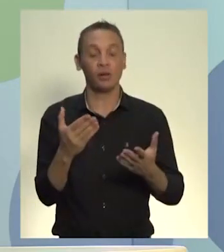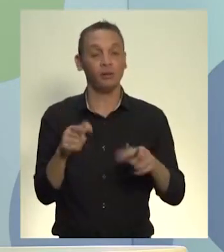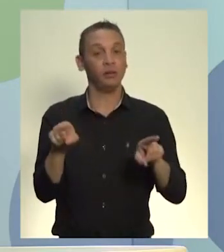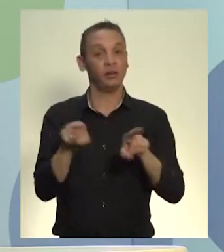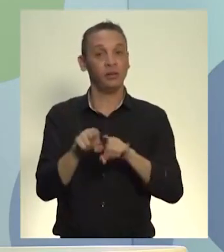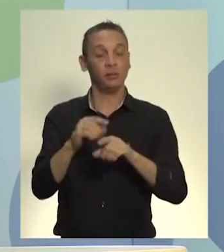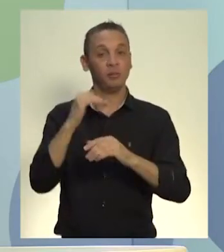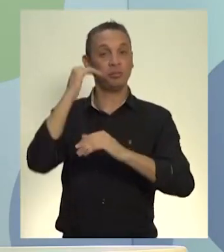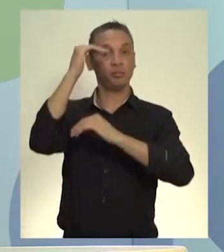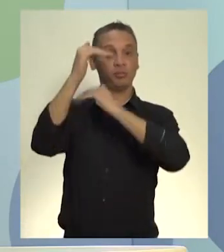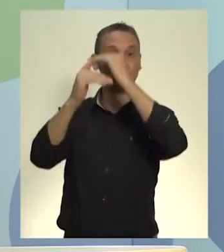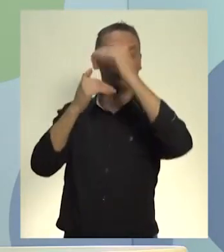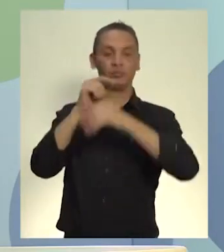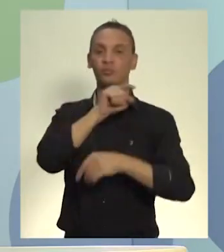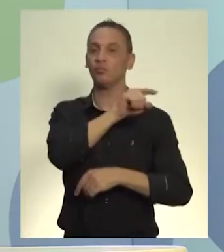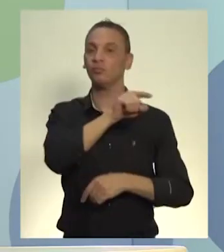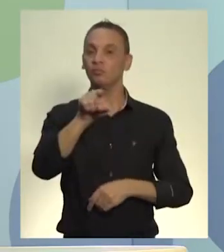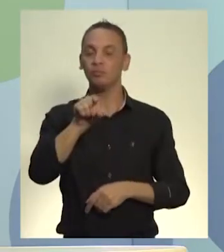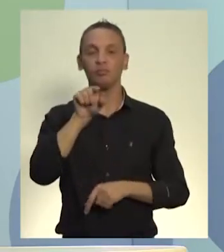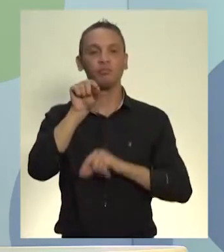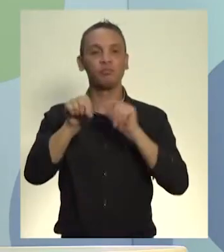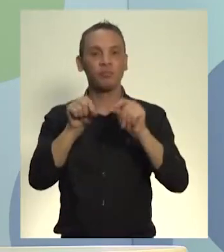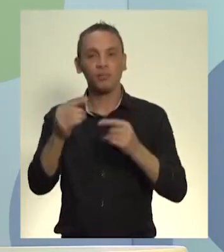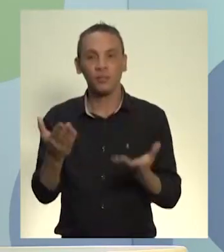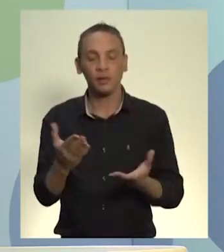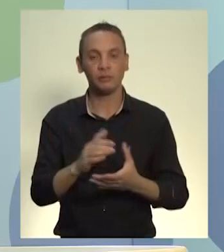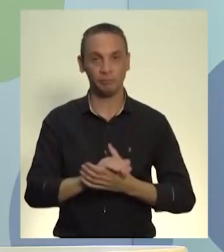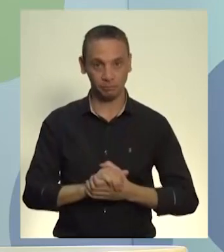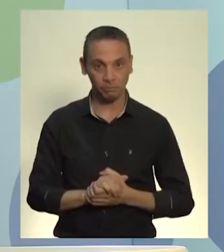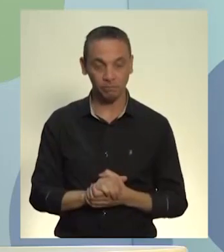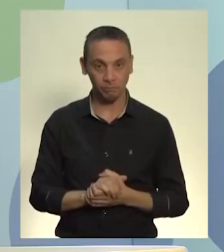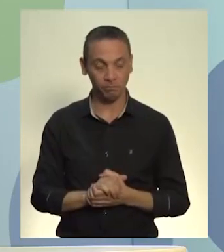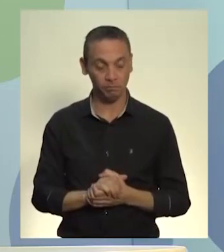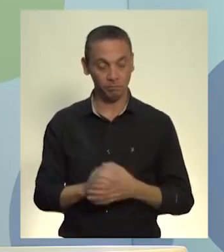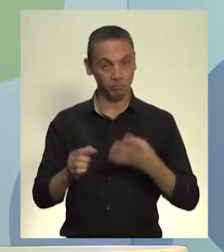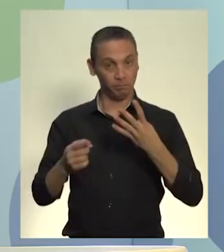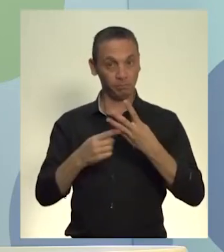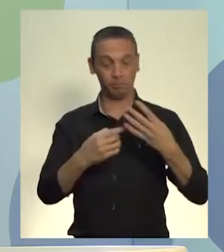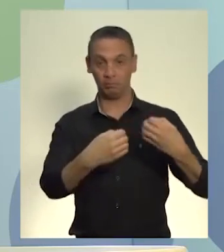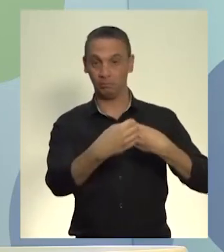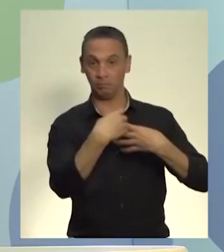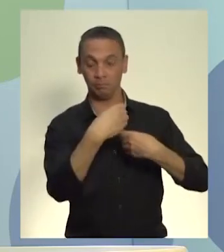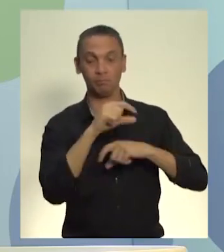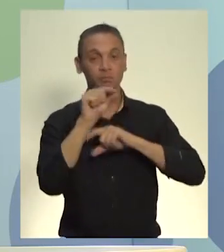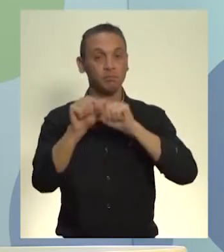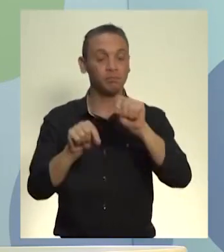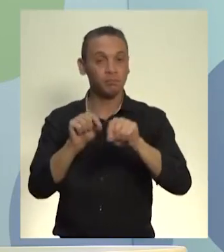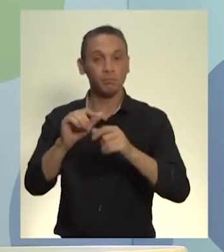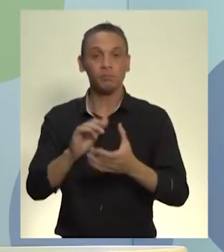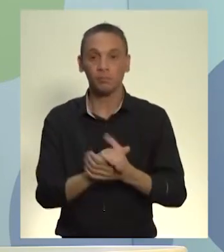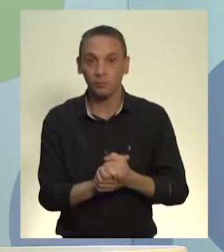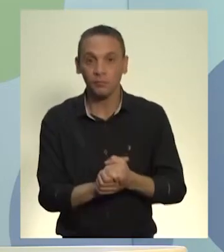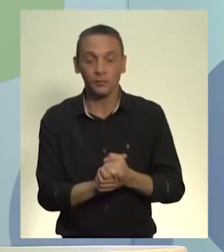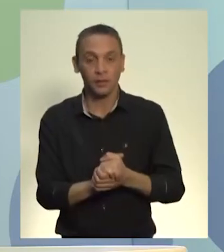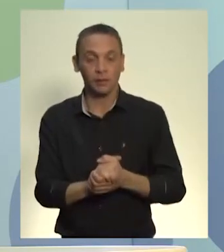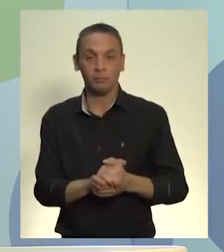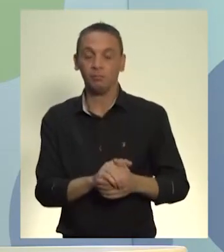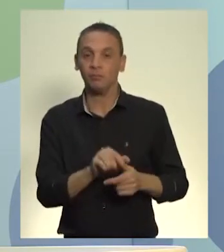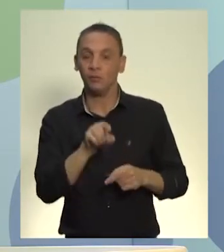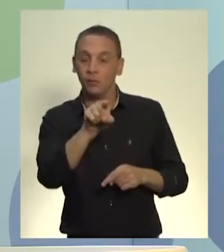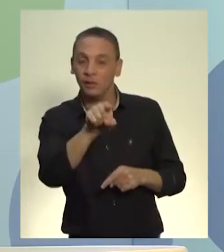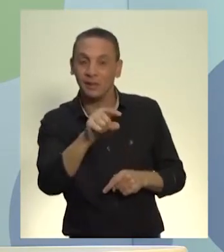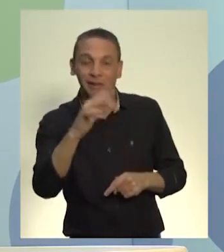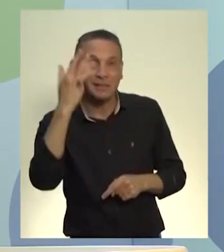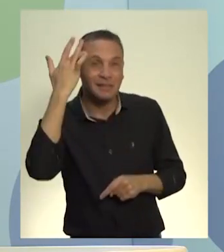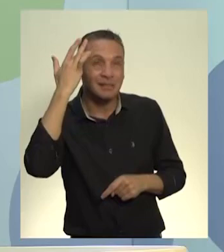construindo, certo? E vocês trouxeram nessa última aula, nessa 4ª aula, algumas coisas que vocês acreditam que